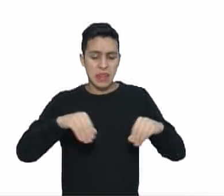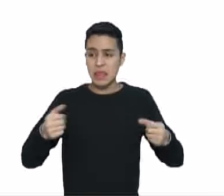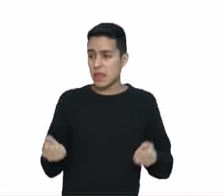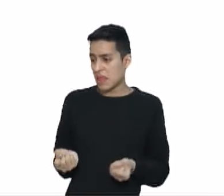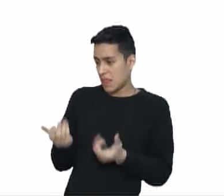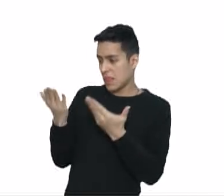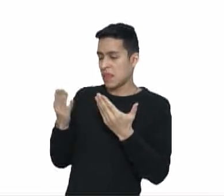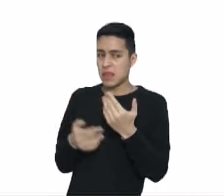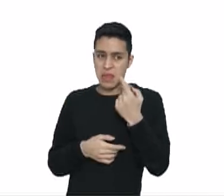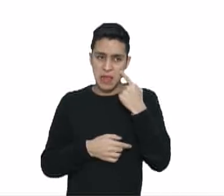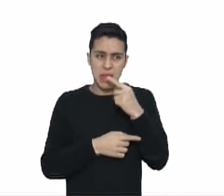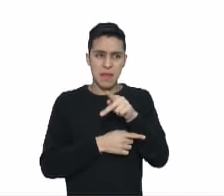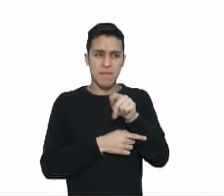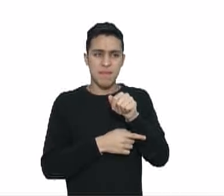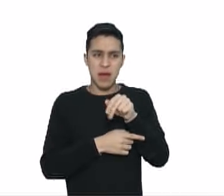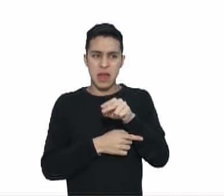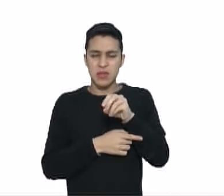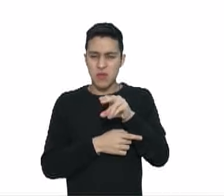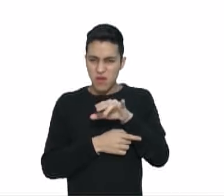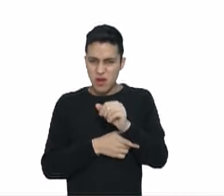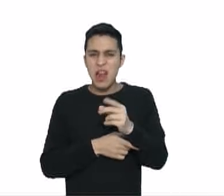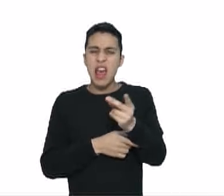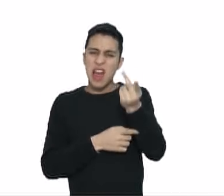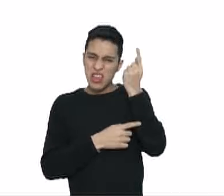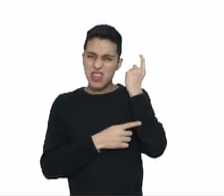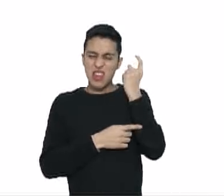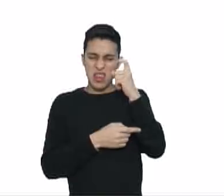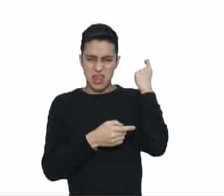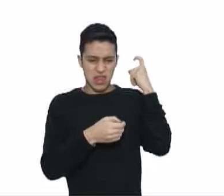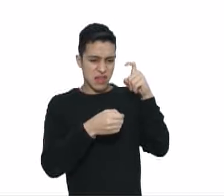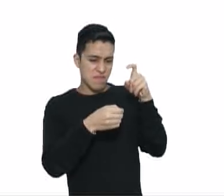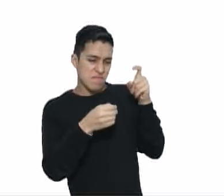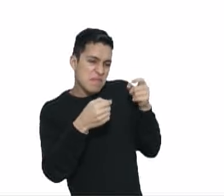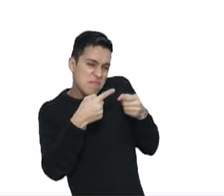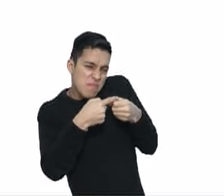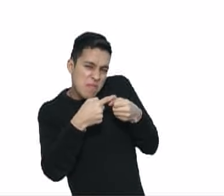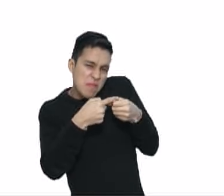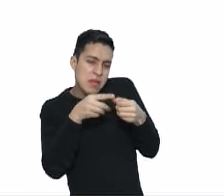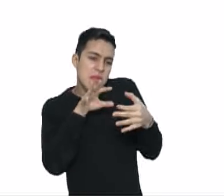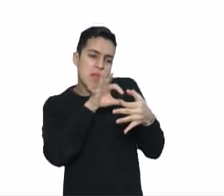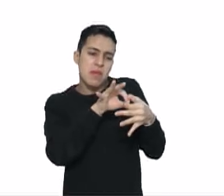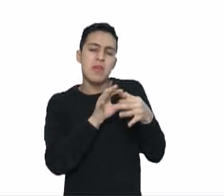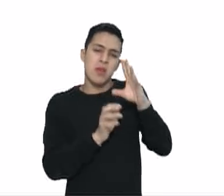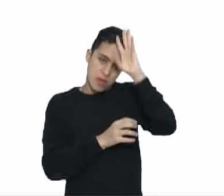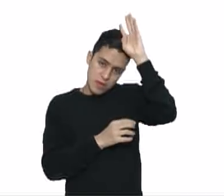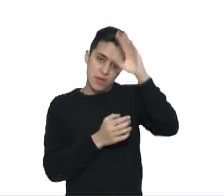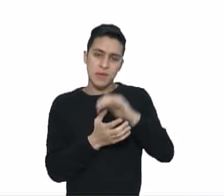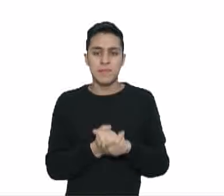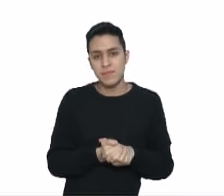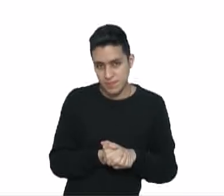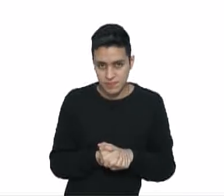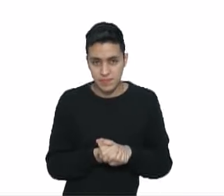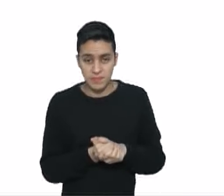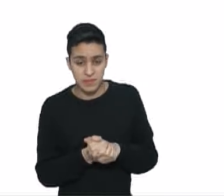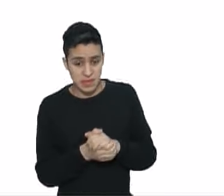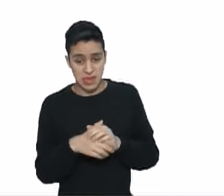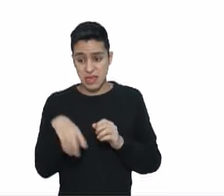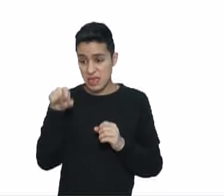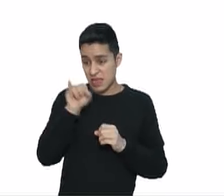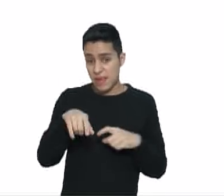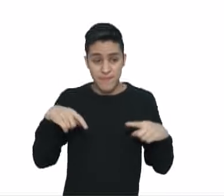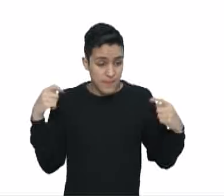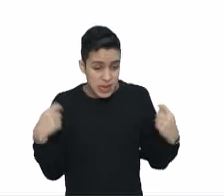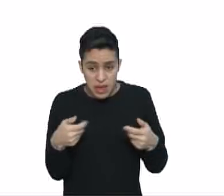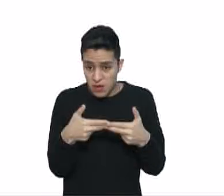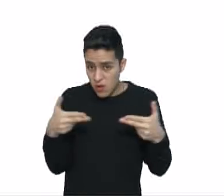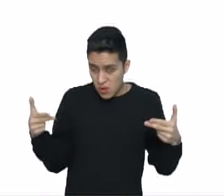a Panônia. Panônia, antiga província romana. Tá? Sob condição de que se em qualquer altura fosse